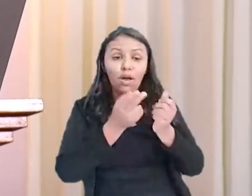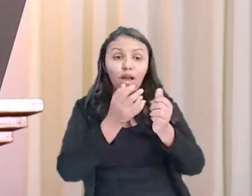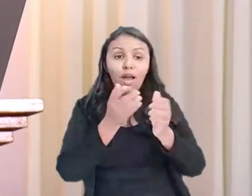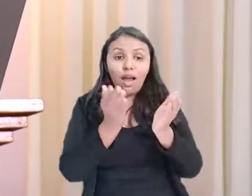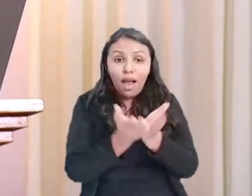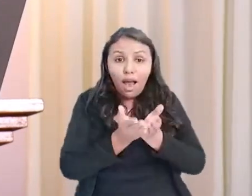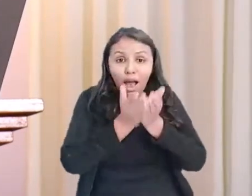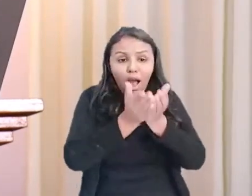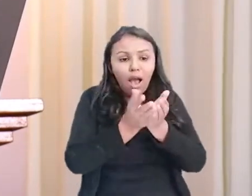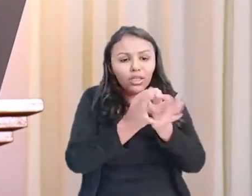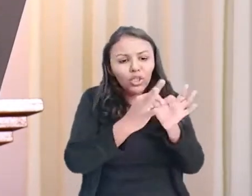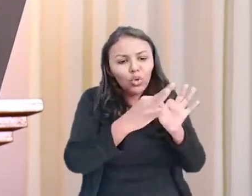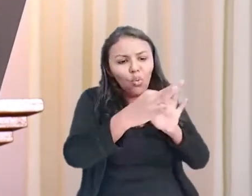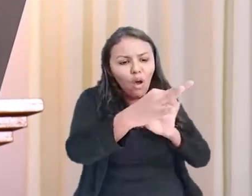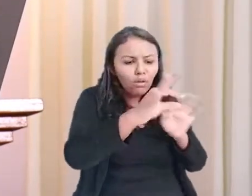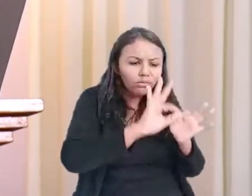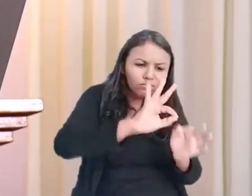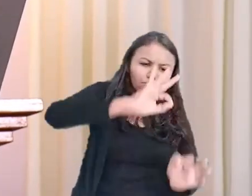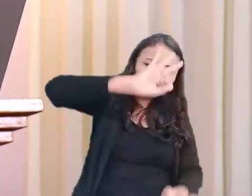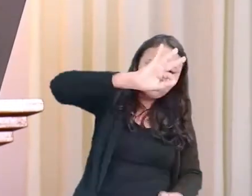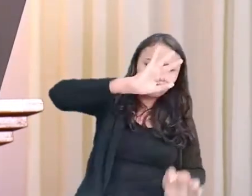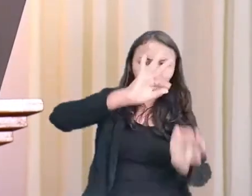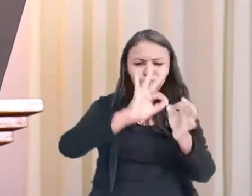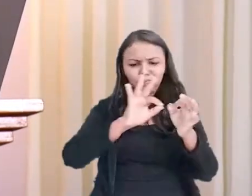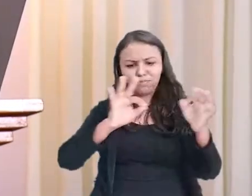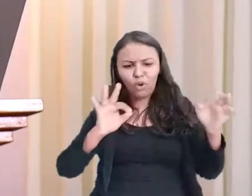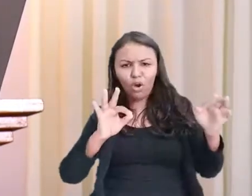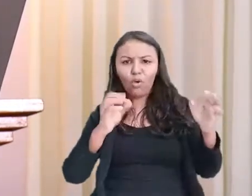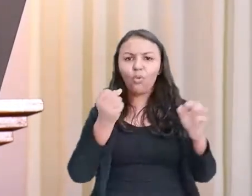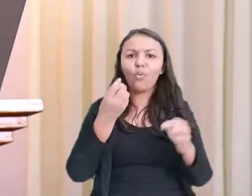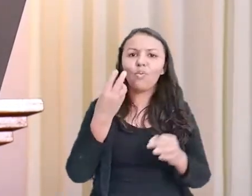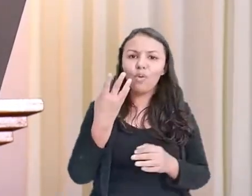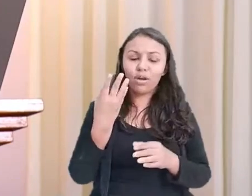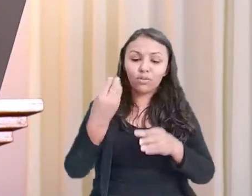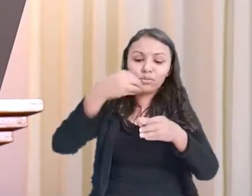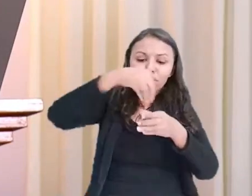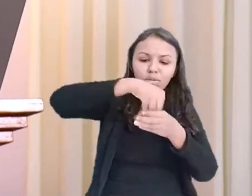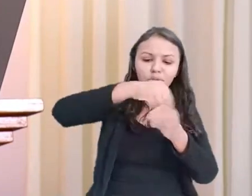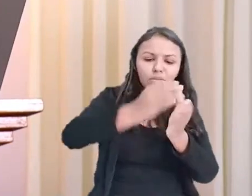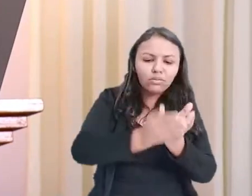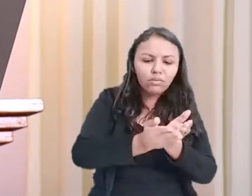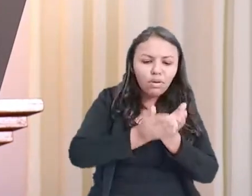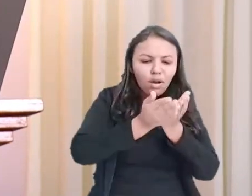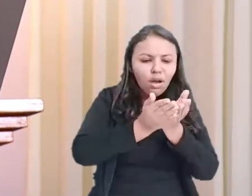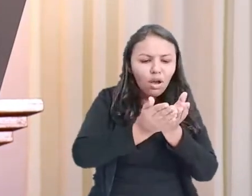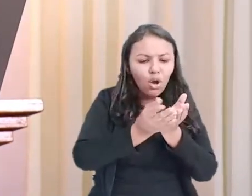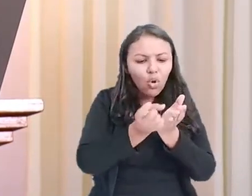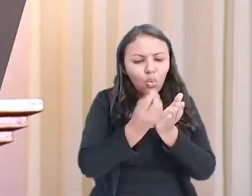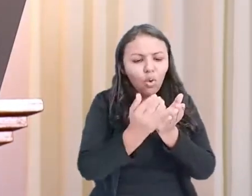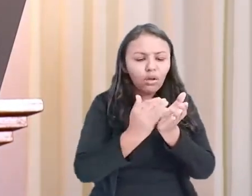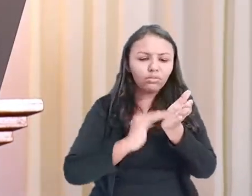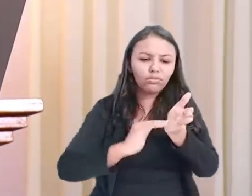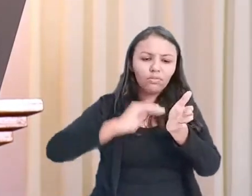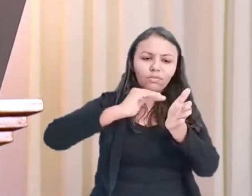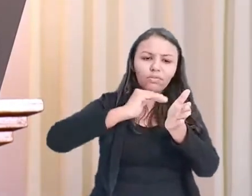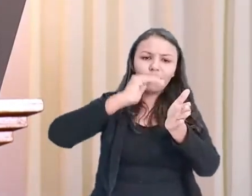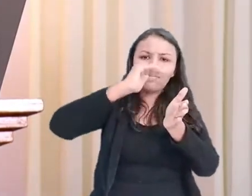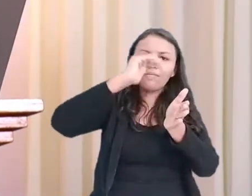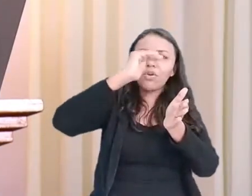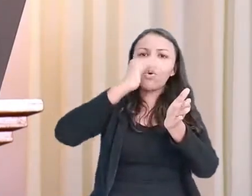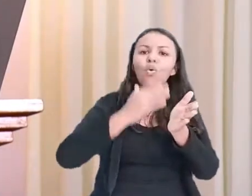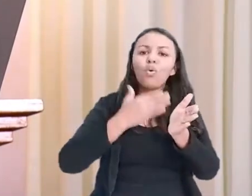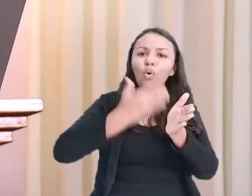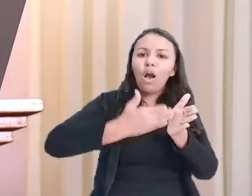comprimento, tanto de altura, tanto de largura, a parte interna vai ter tantos pavimentos, você vai ter